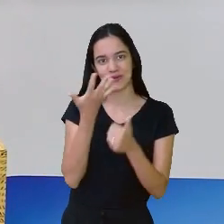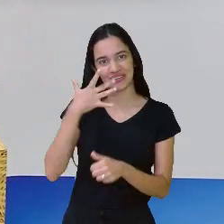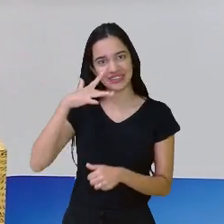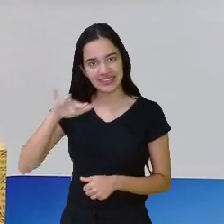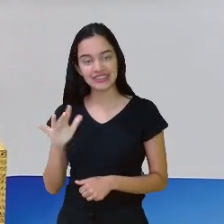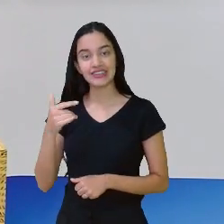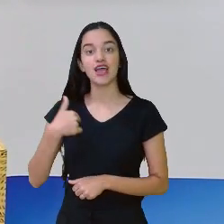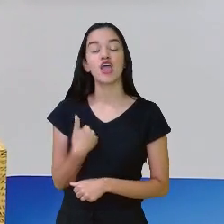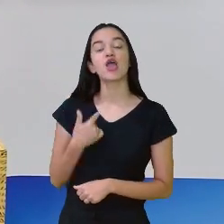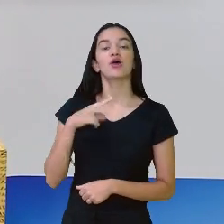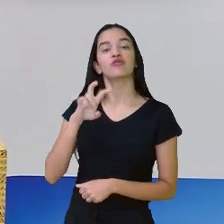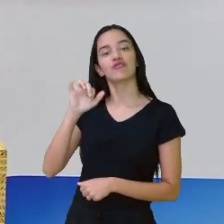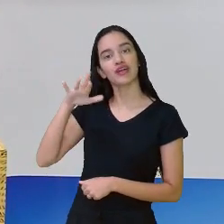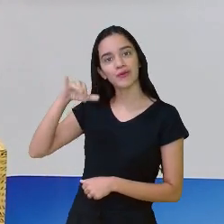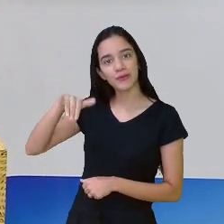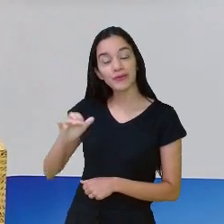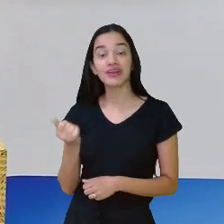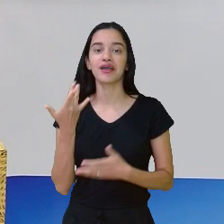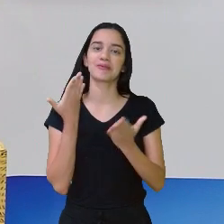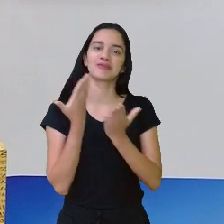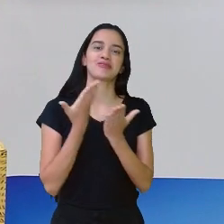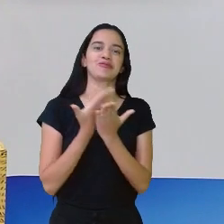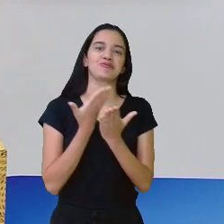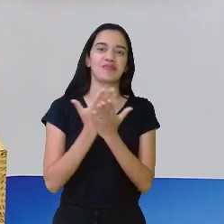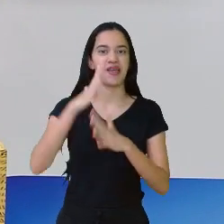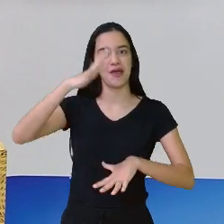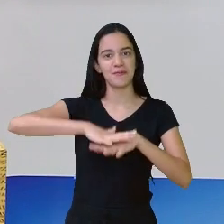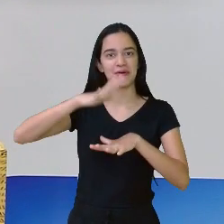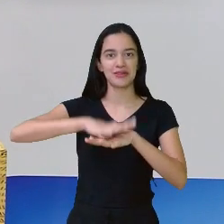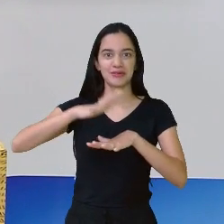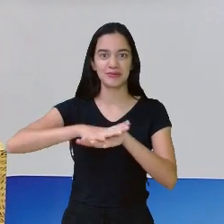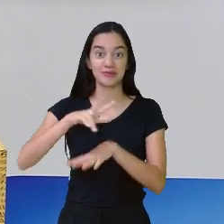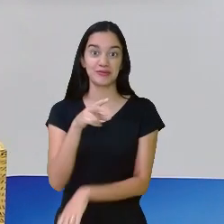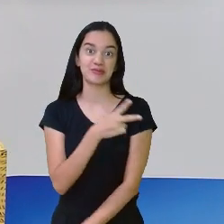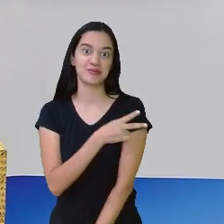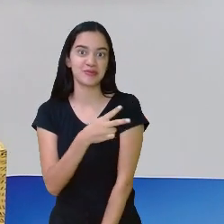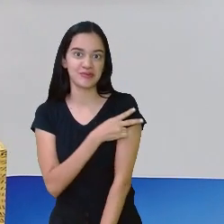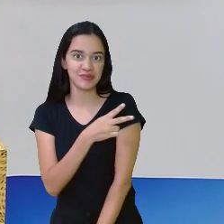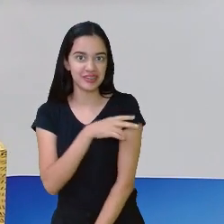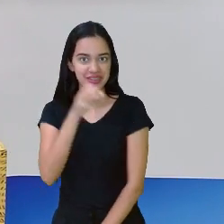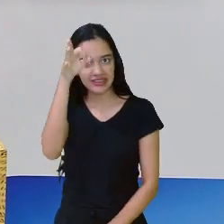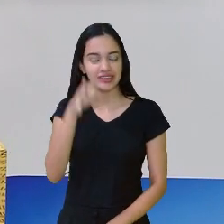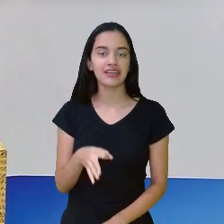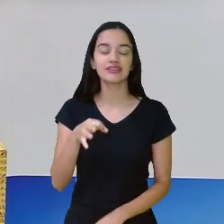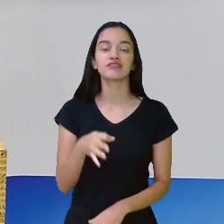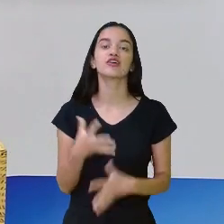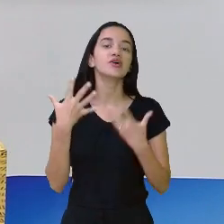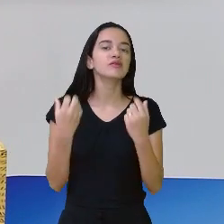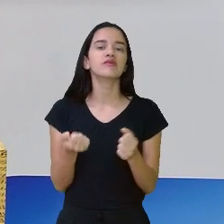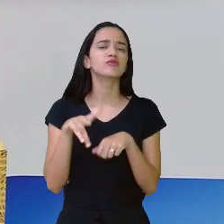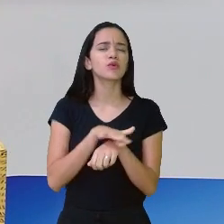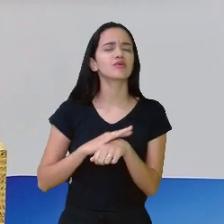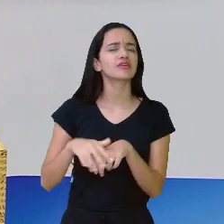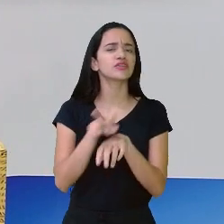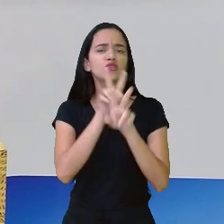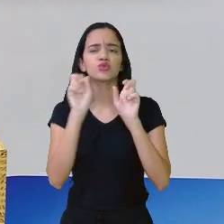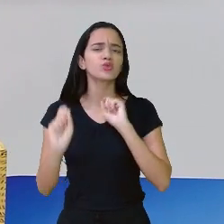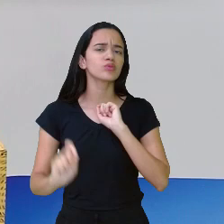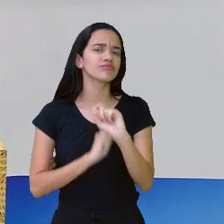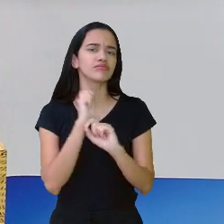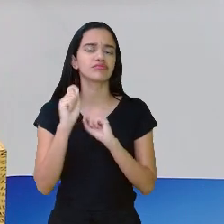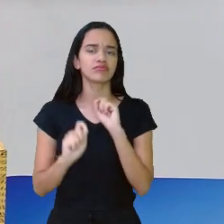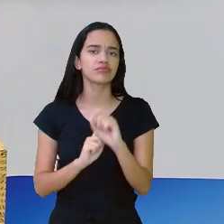crianças, sou a professora Verônica e vamos para mais uma aula de matemática para o segundo ano, tá certo? Vamos conversar um pouquinho